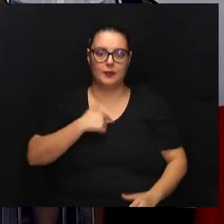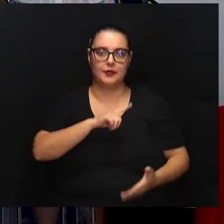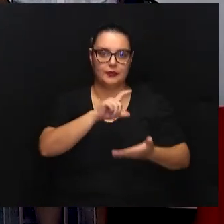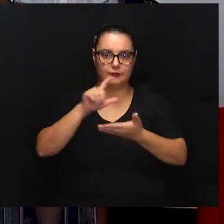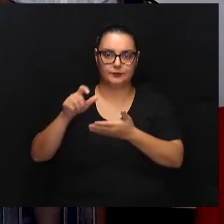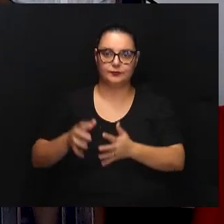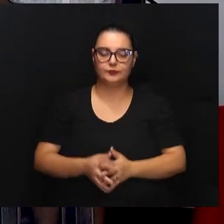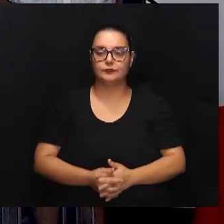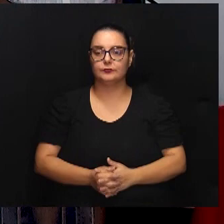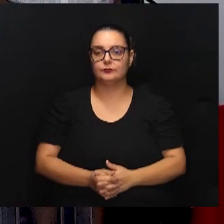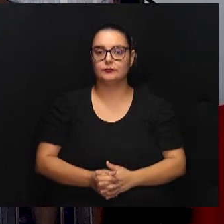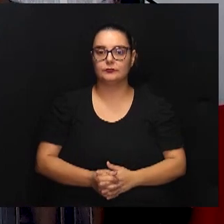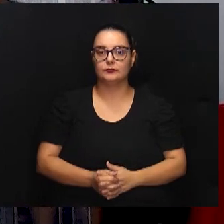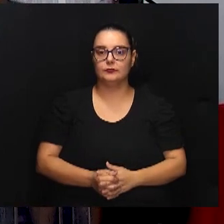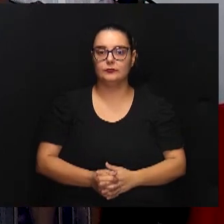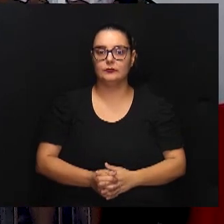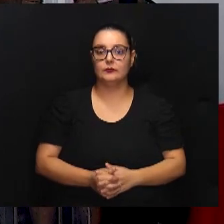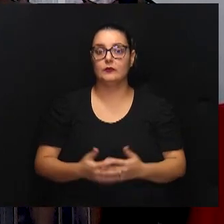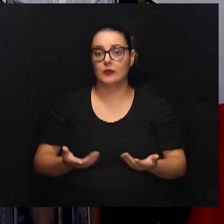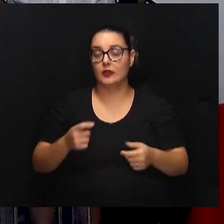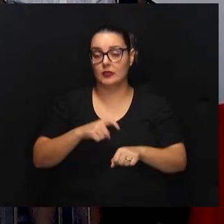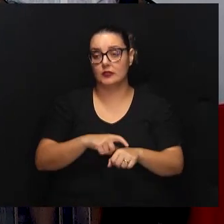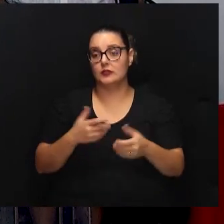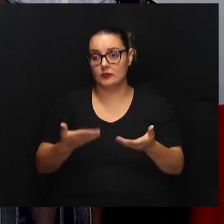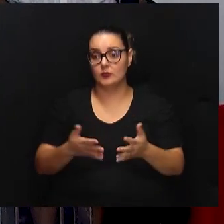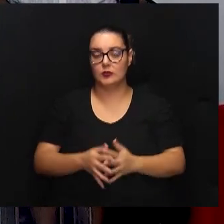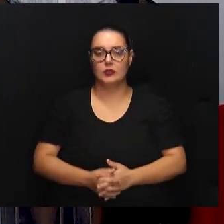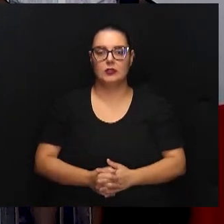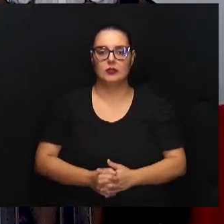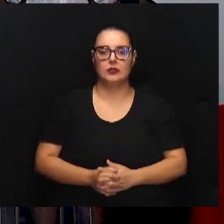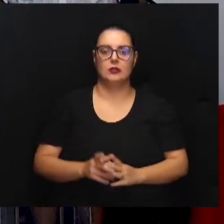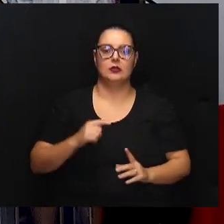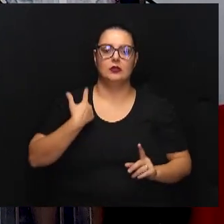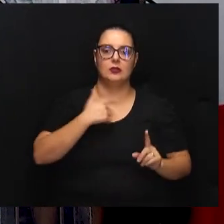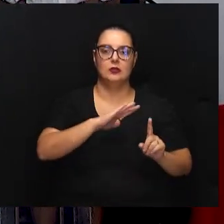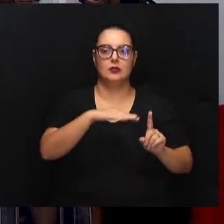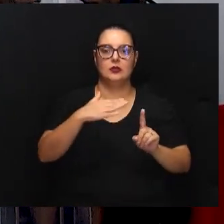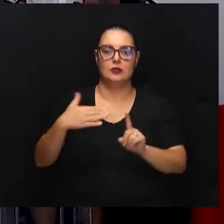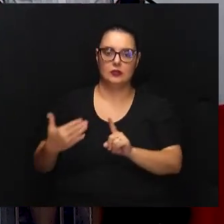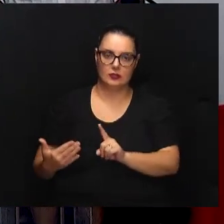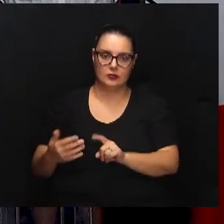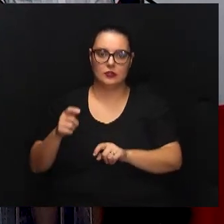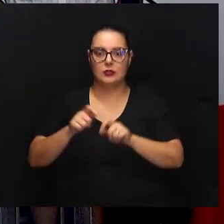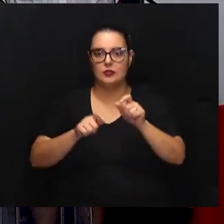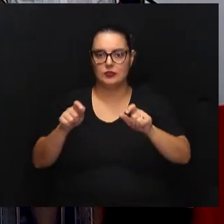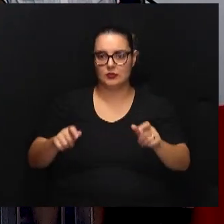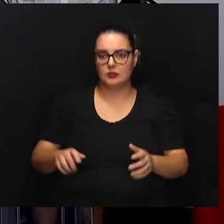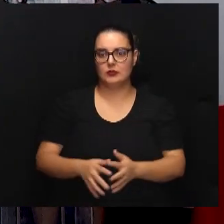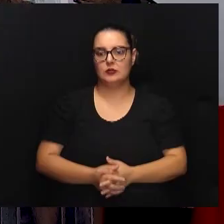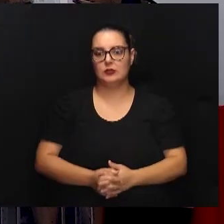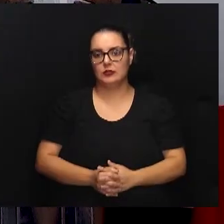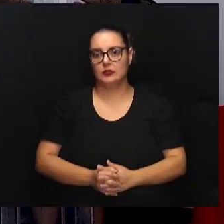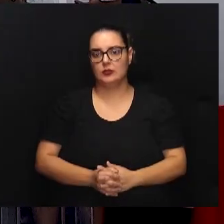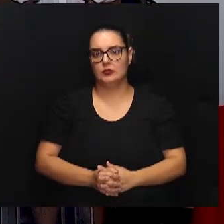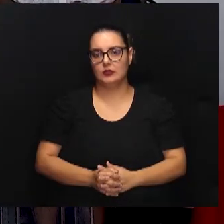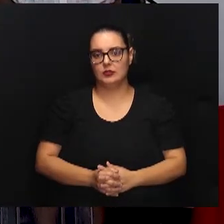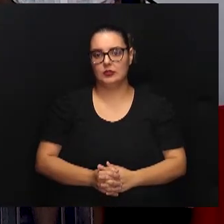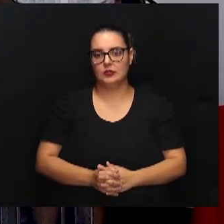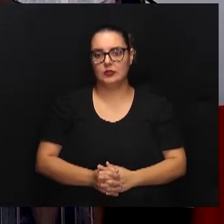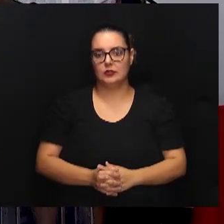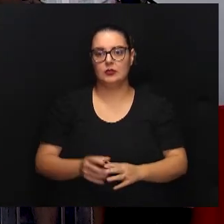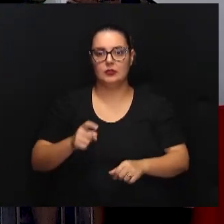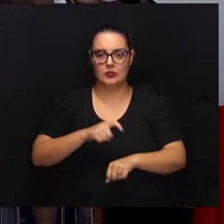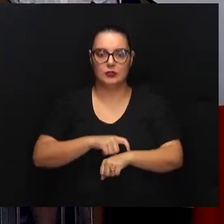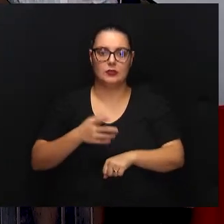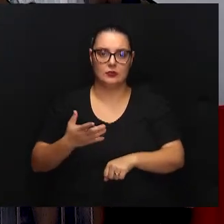que mandou as fotos para a gente. Mas, nesse momento, a gente vai homenagear as